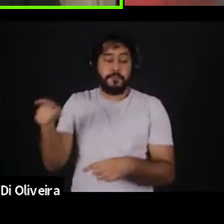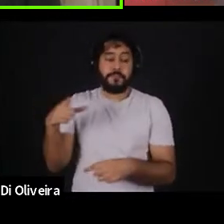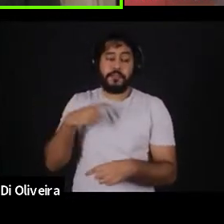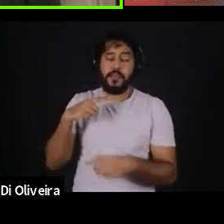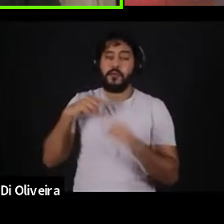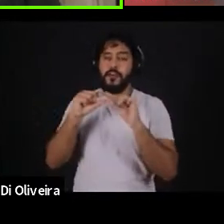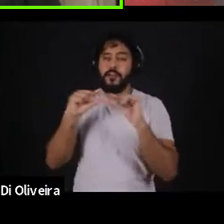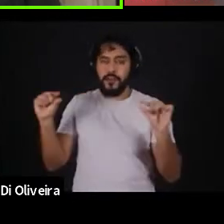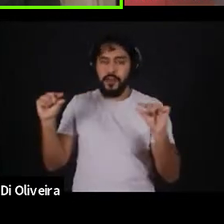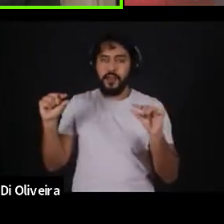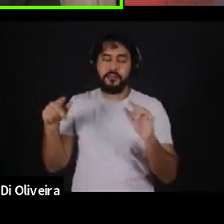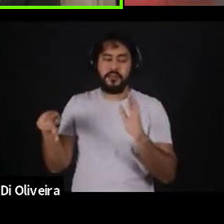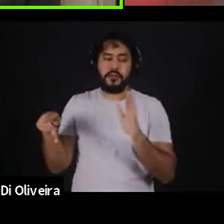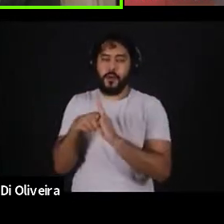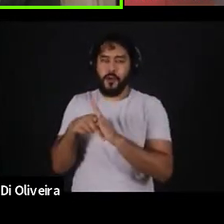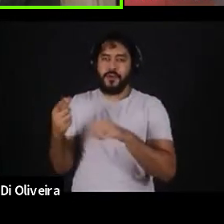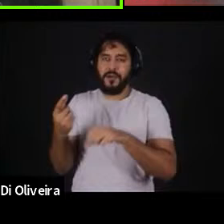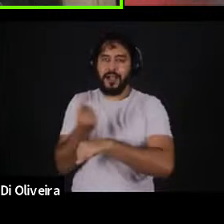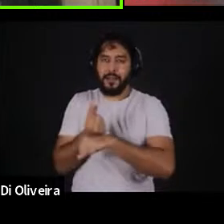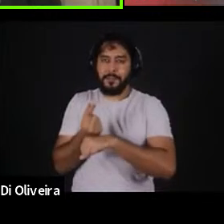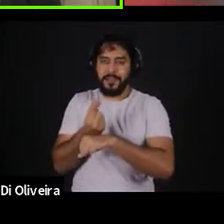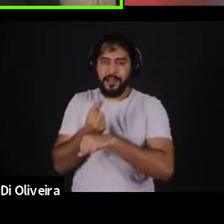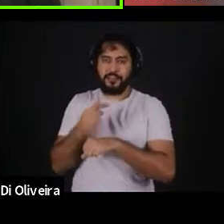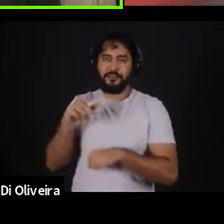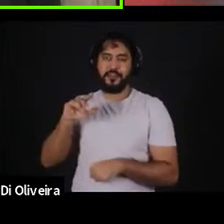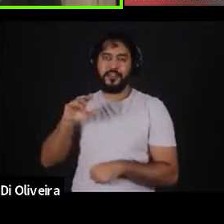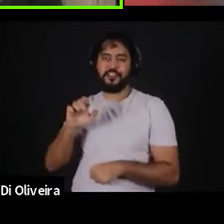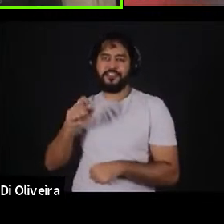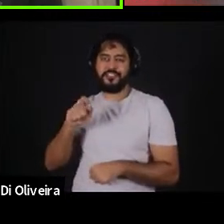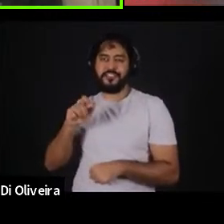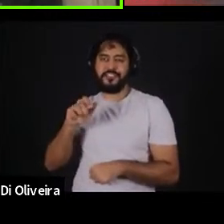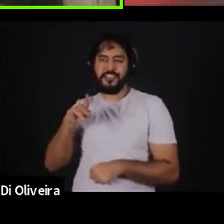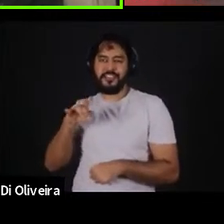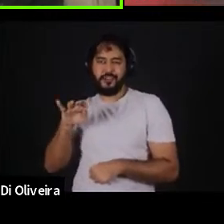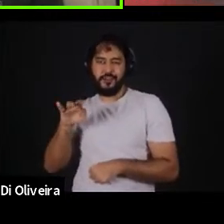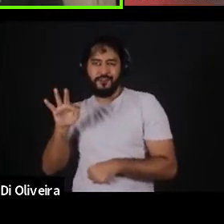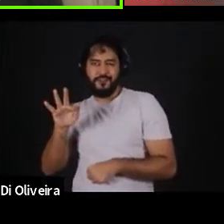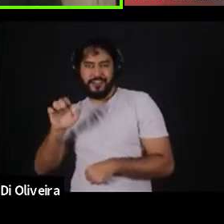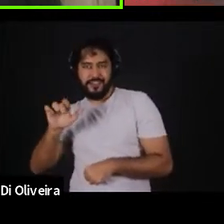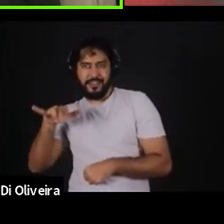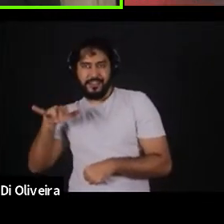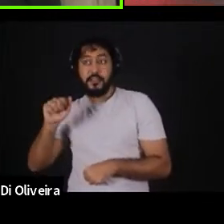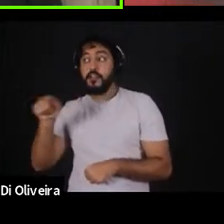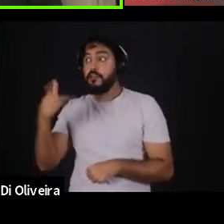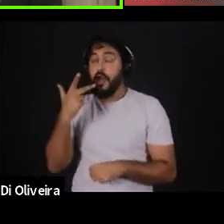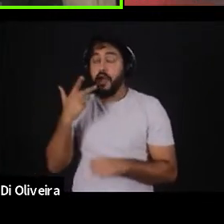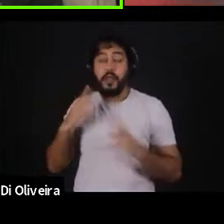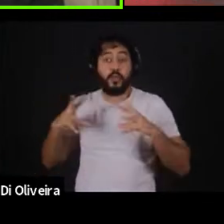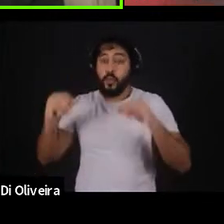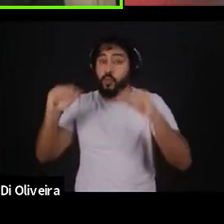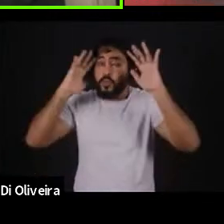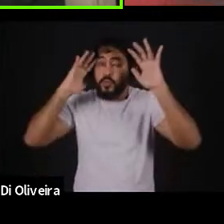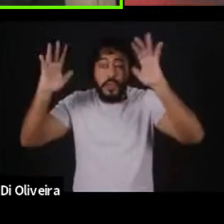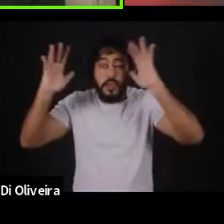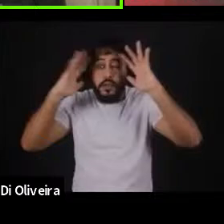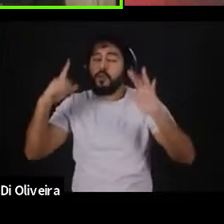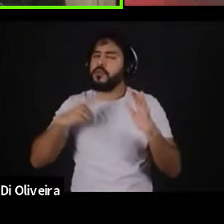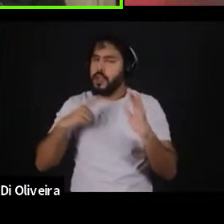no Capitalismo e Esquizofrenia, em que eles dizem: todo delírio tem um conteúdo